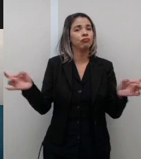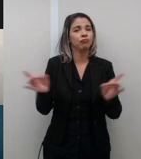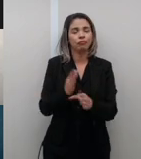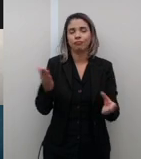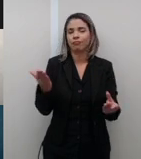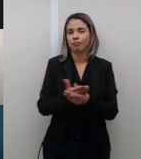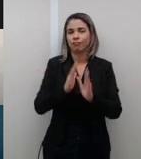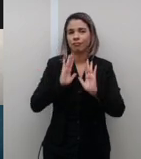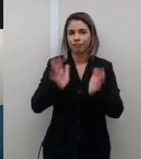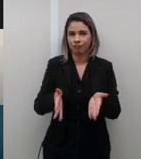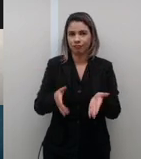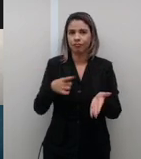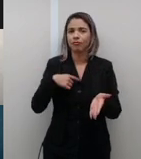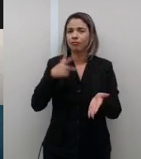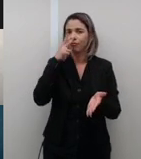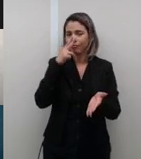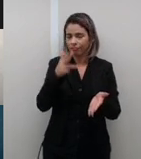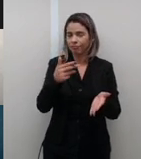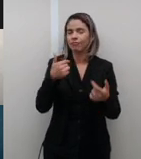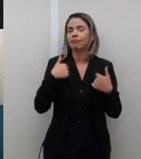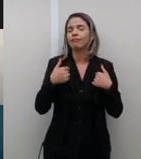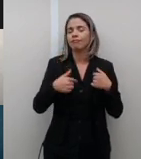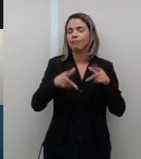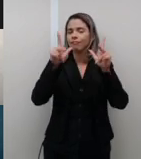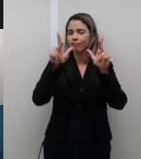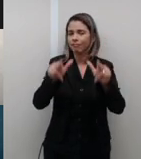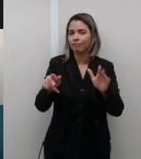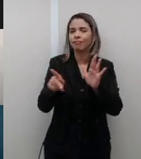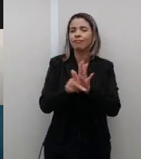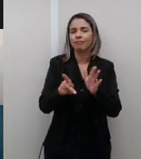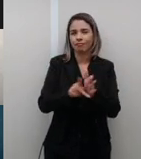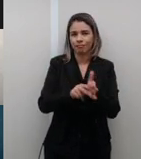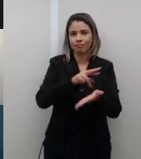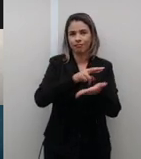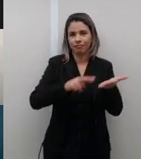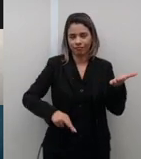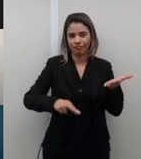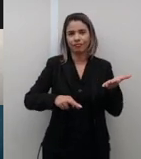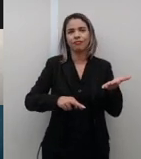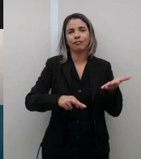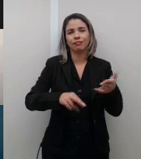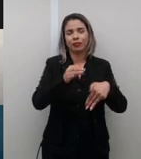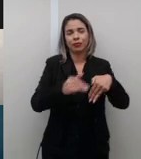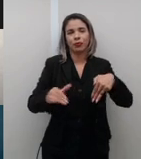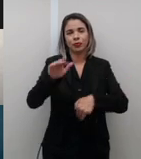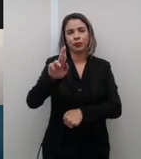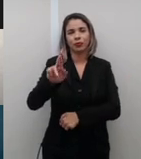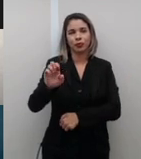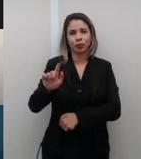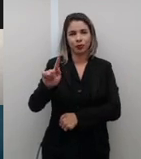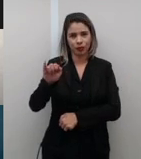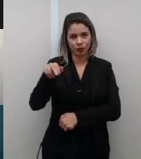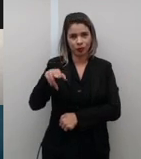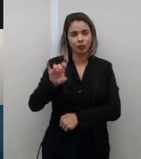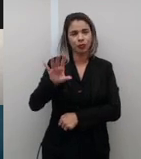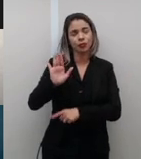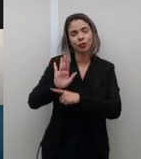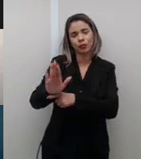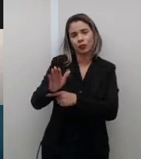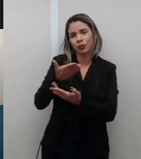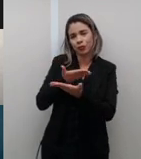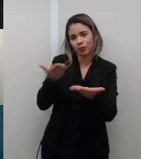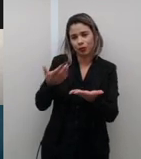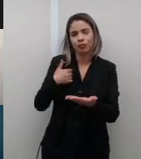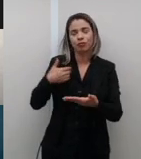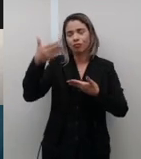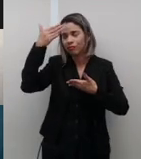salvo engano, vai no mesmo sentido da que a ministra relatora Regina nos traz aqui, né? Só a título de contribuição. Agradeço, bom, agradeço,